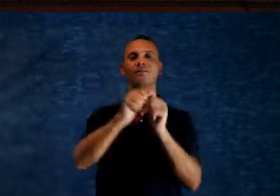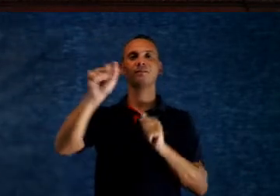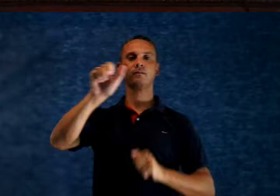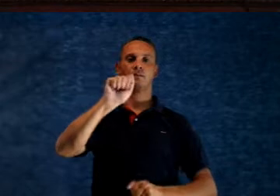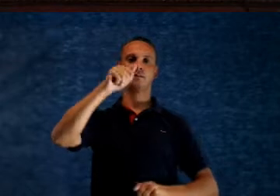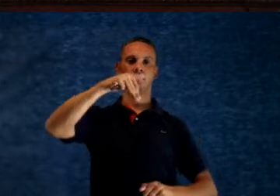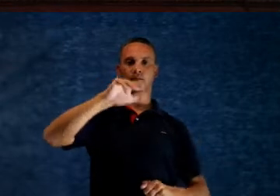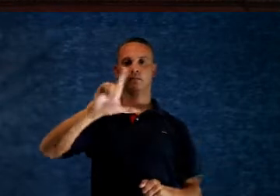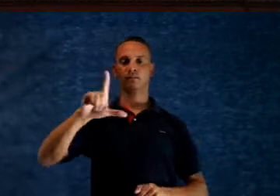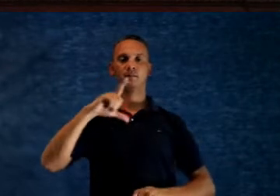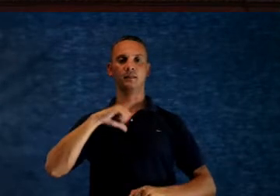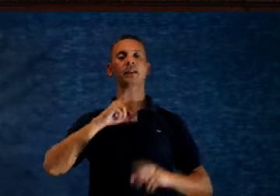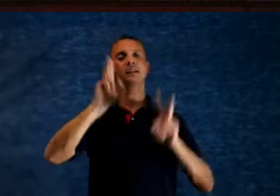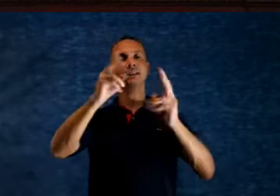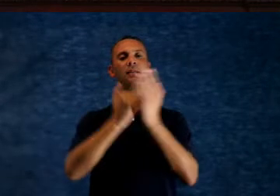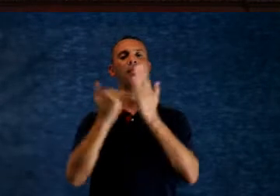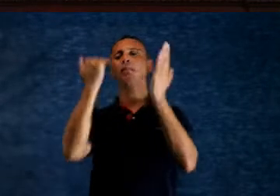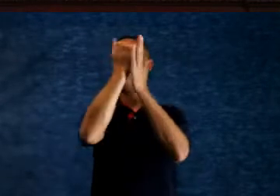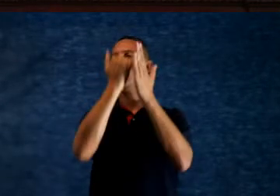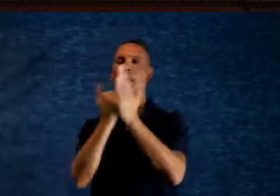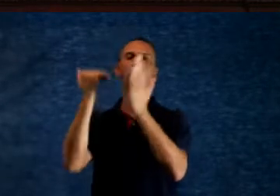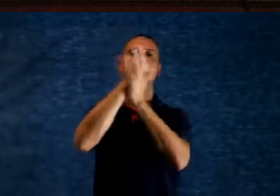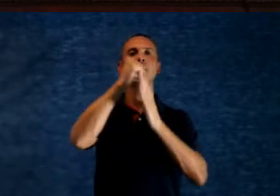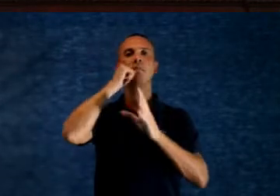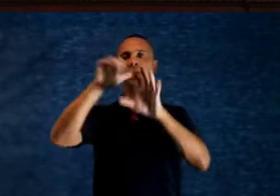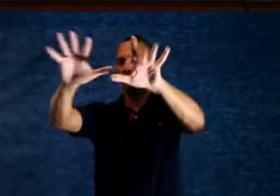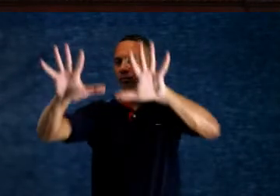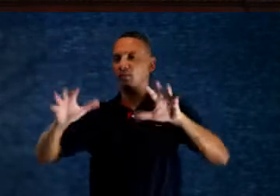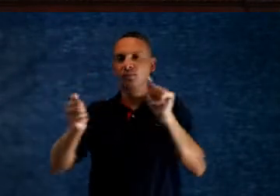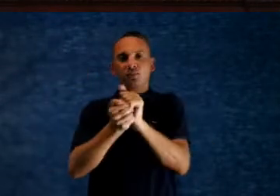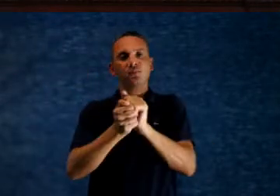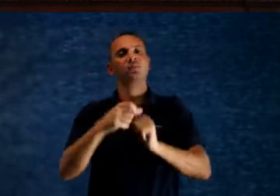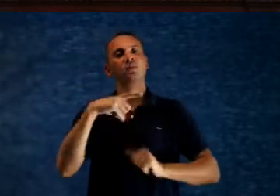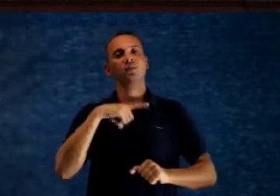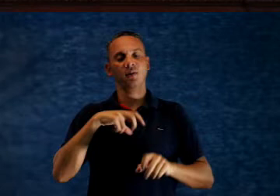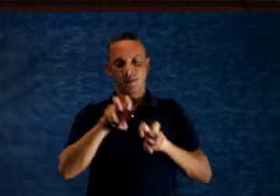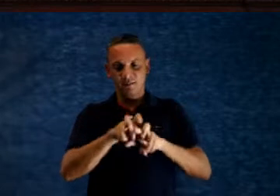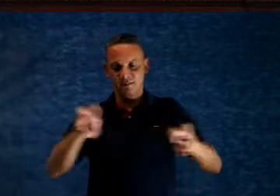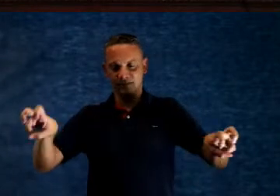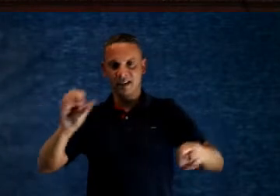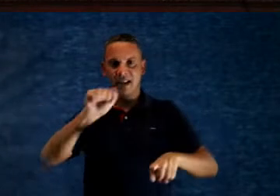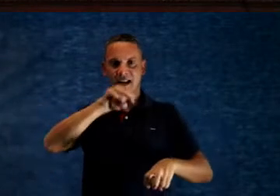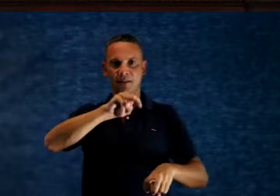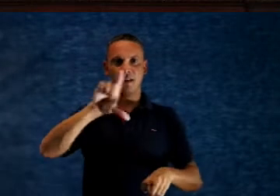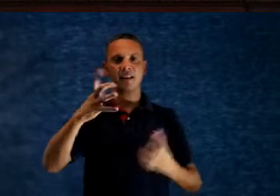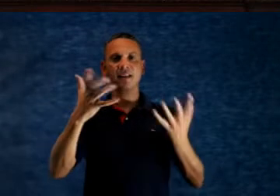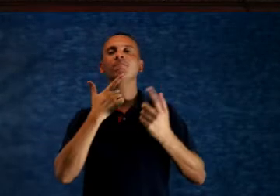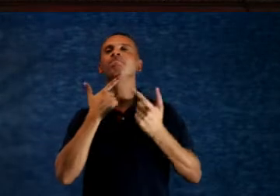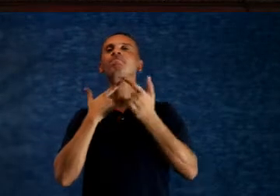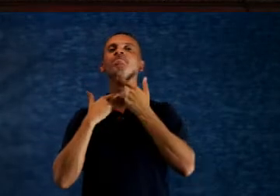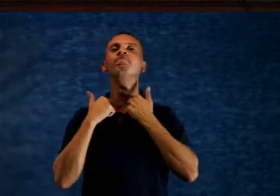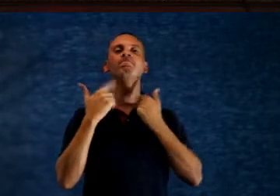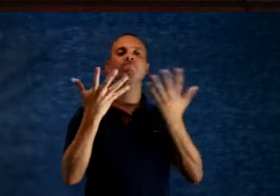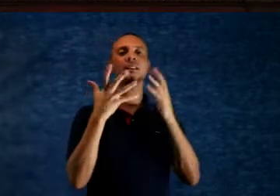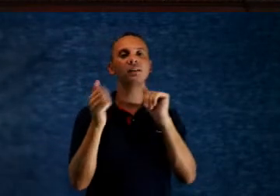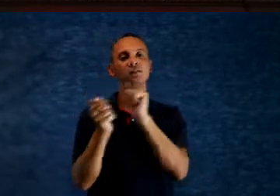Mineira de Letras, que quer sempre mais mulheres em seu conjunto. É este o desejo e esta é a vontade da